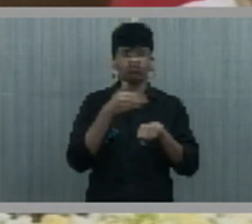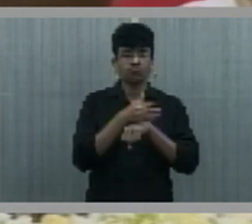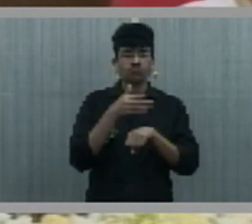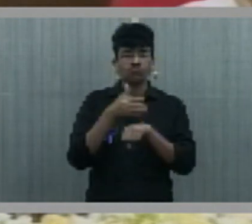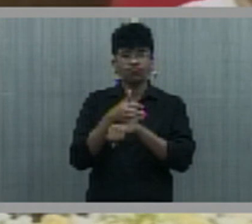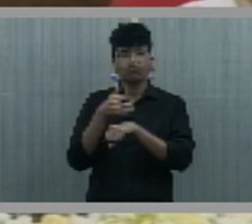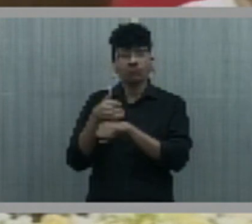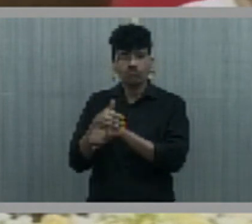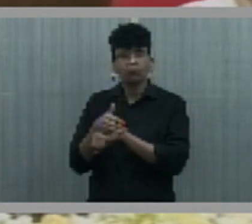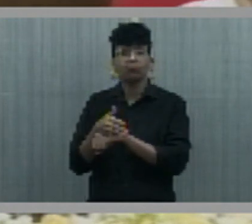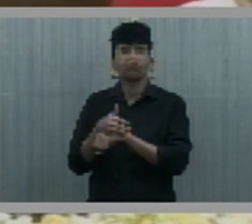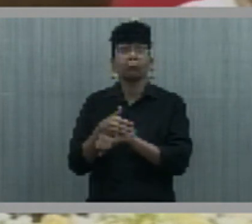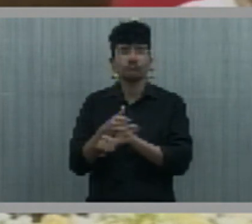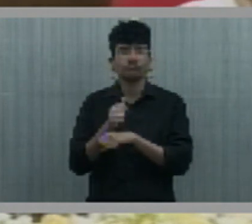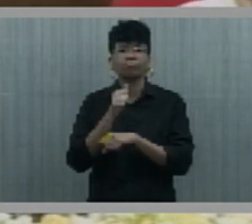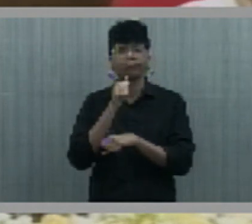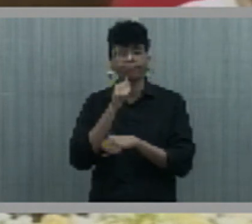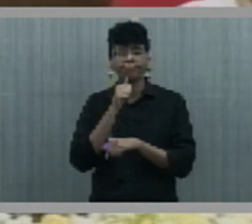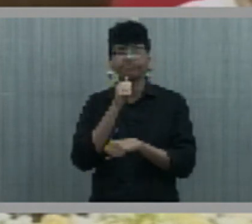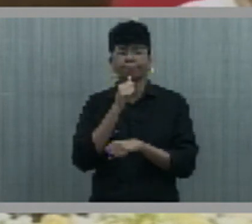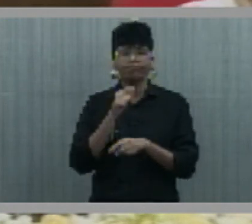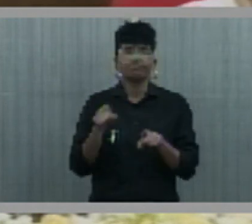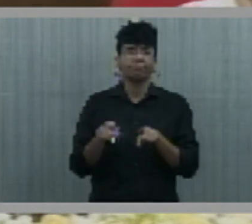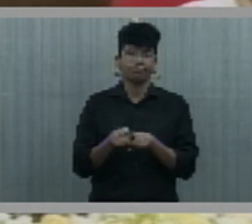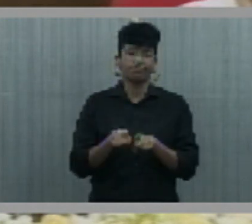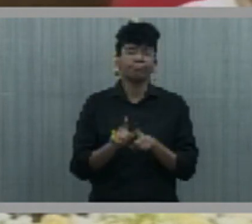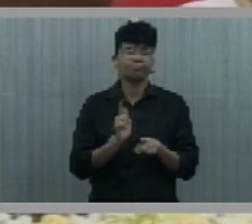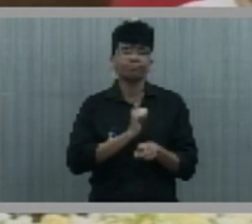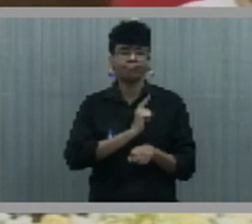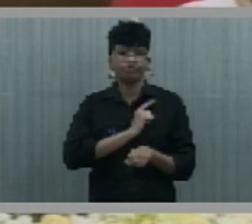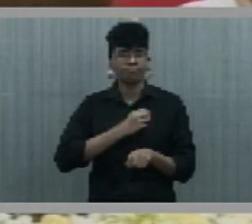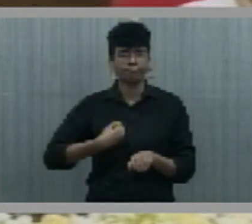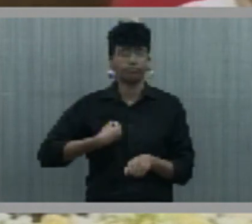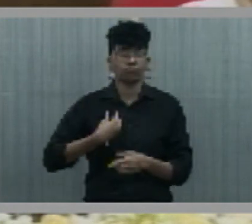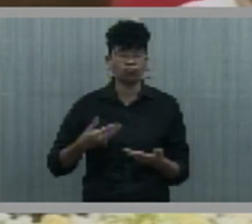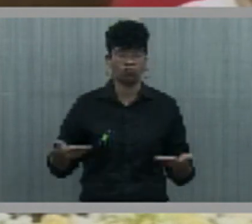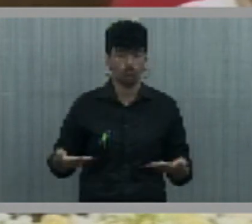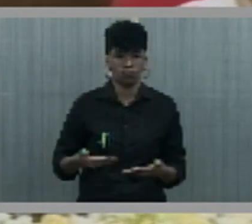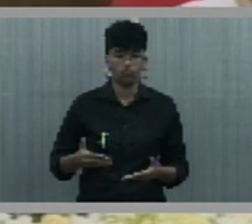participante e integrado ainda mais nesta realidade.